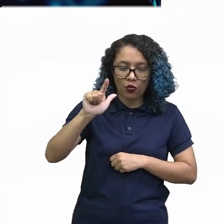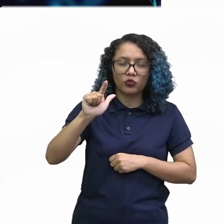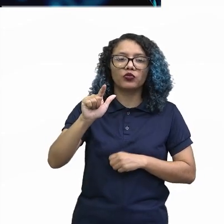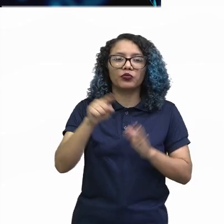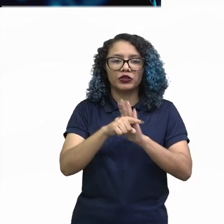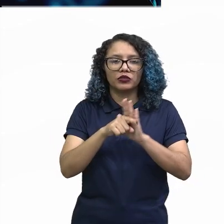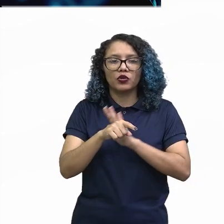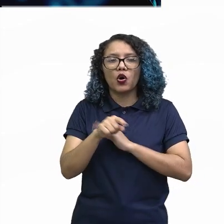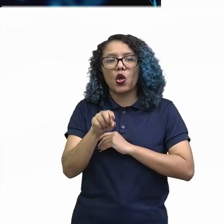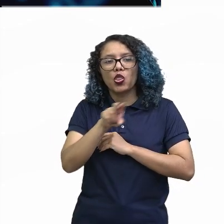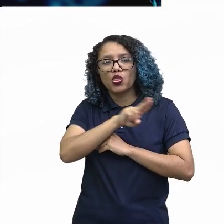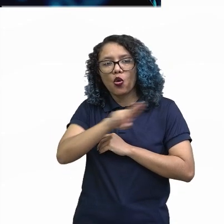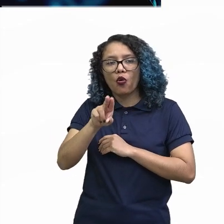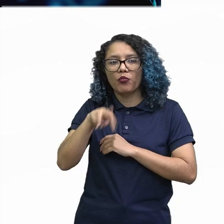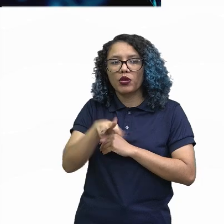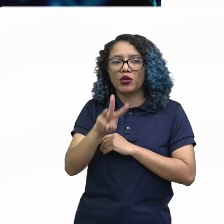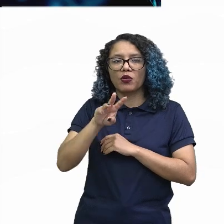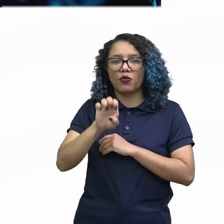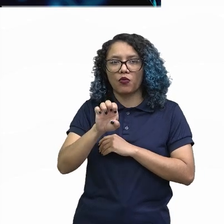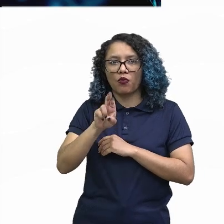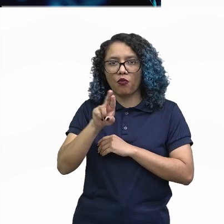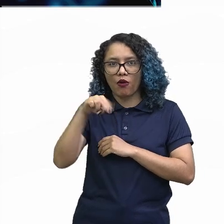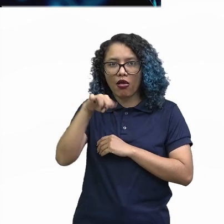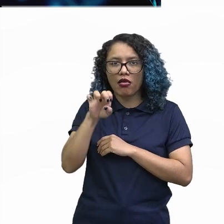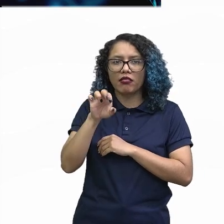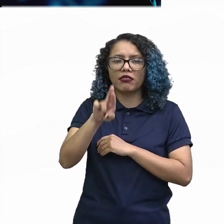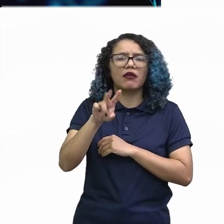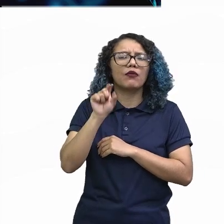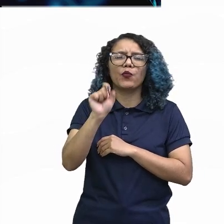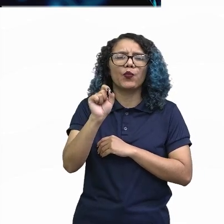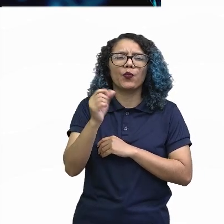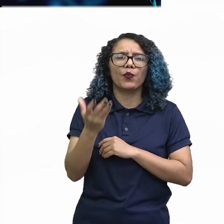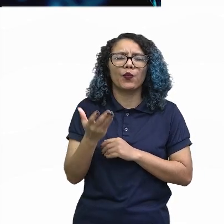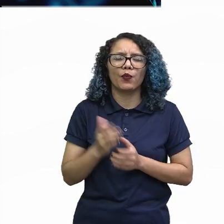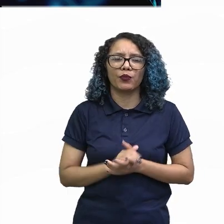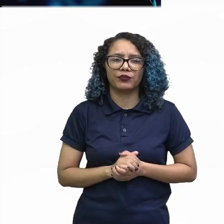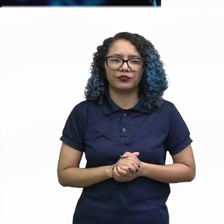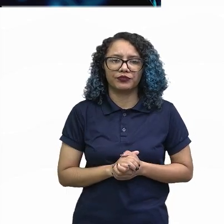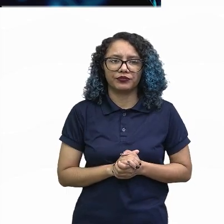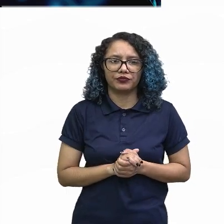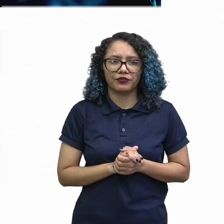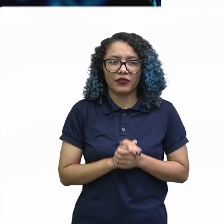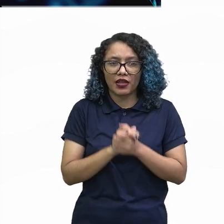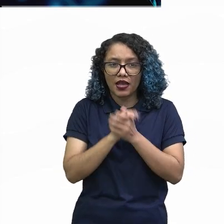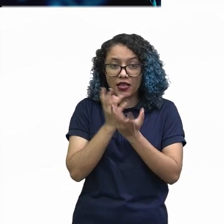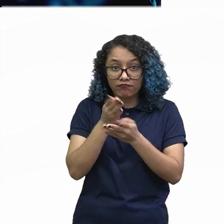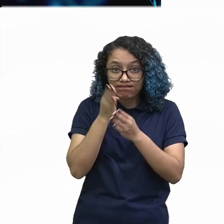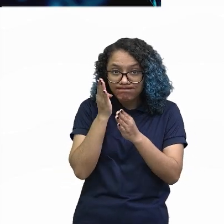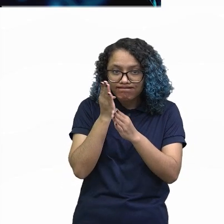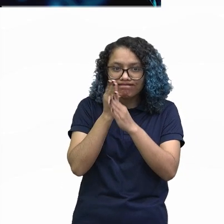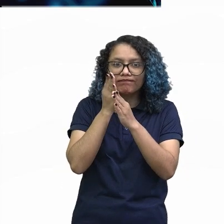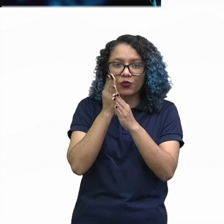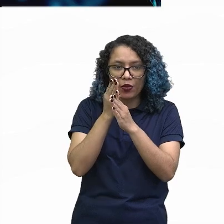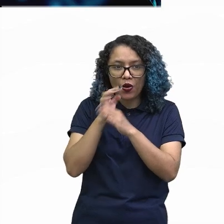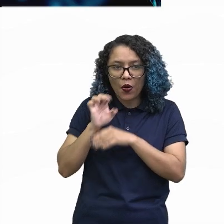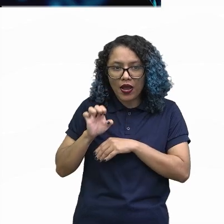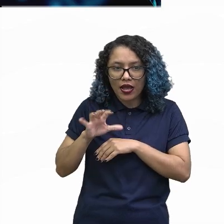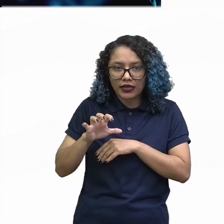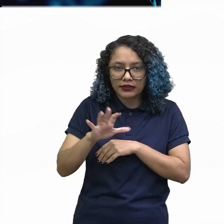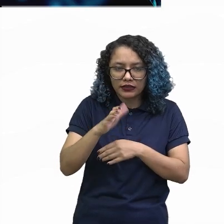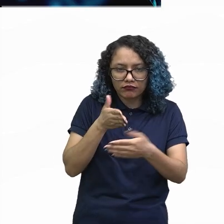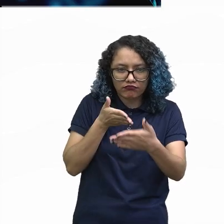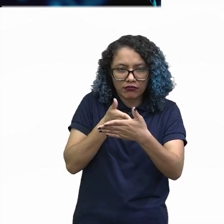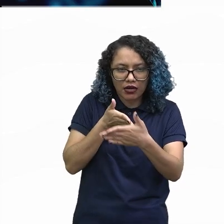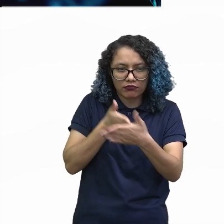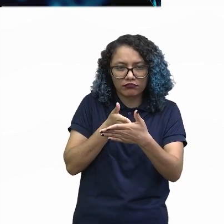Werner. E aí, nesse caso, o que aconteceu, né? A identificação das enzimas de restrição. E